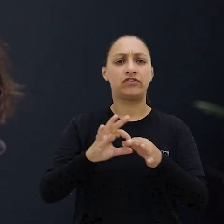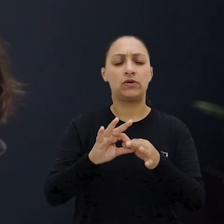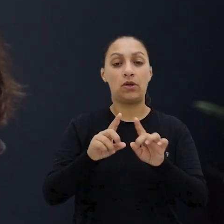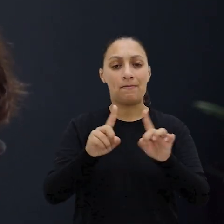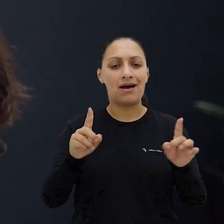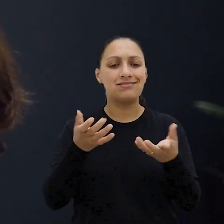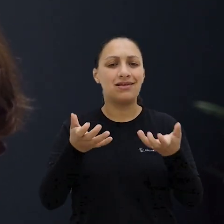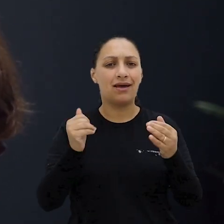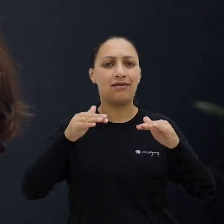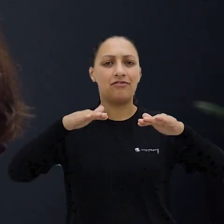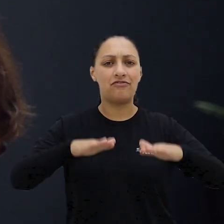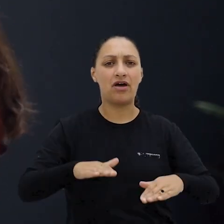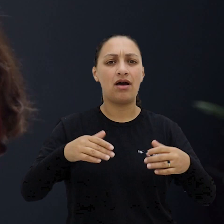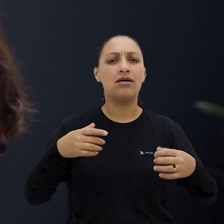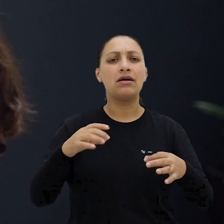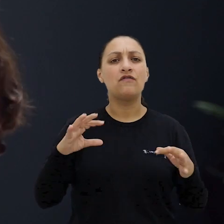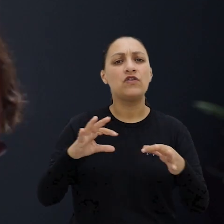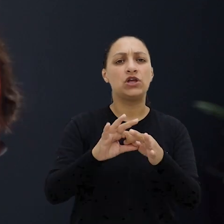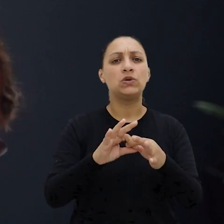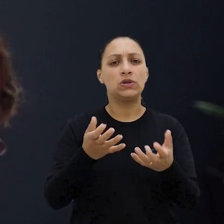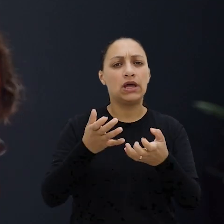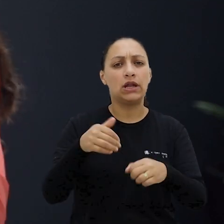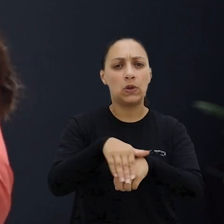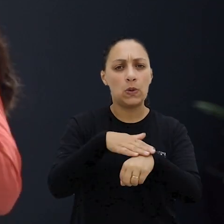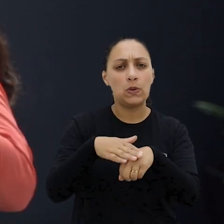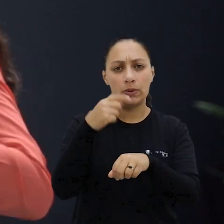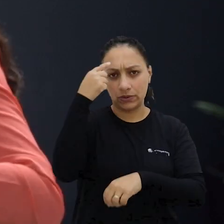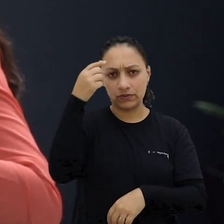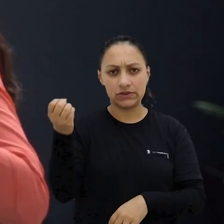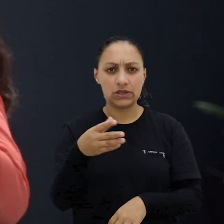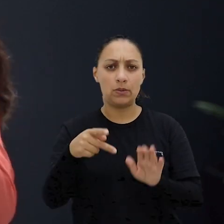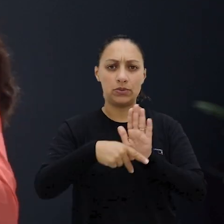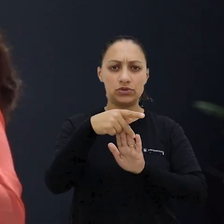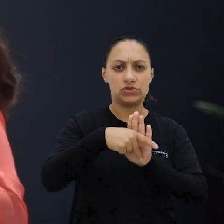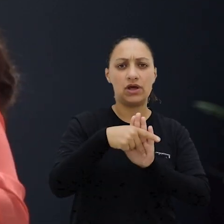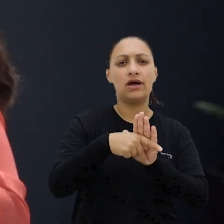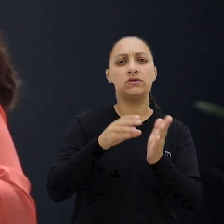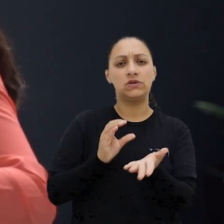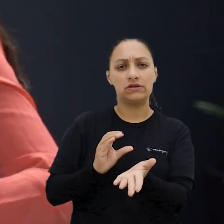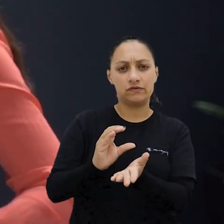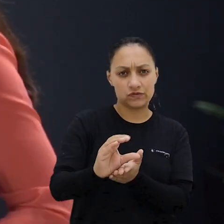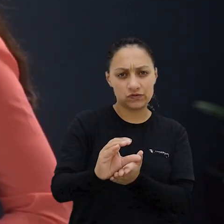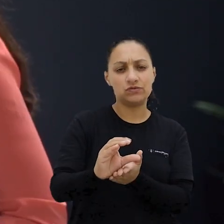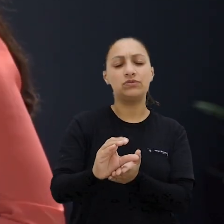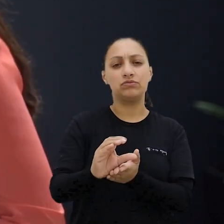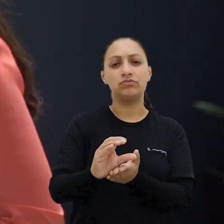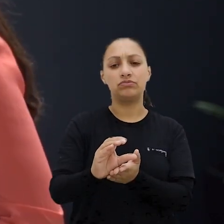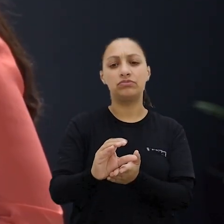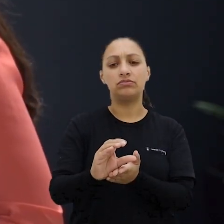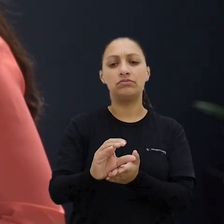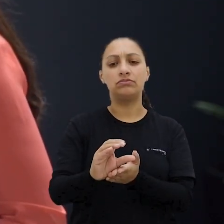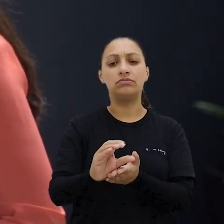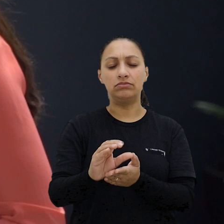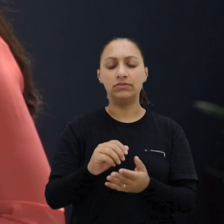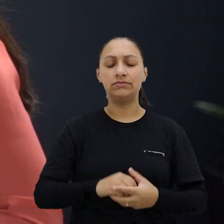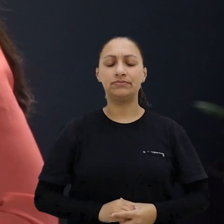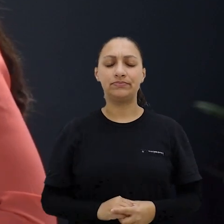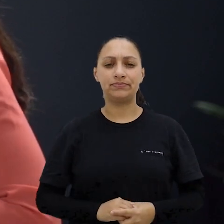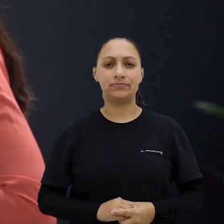mas querem estar aqui nesse meio para falar sobre inovação, conexão, projetos, investimentos, também tem muita gente que